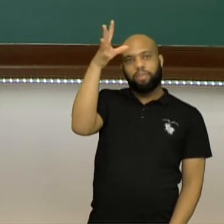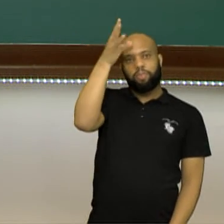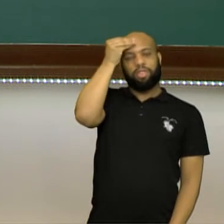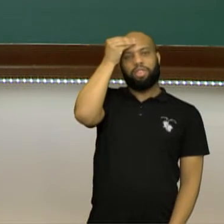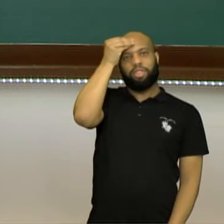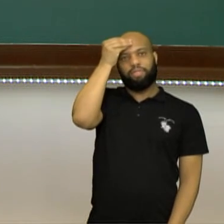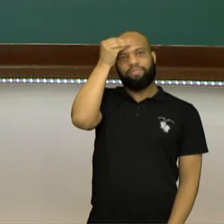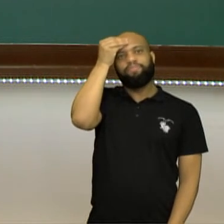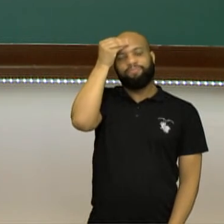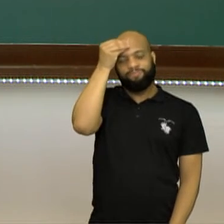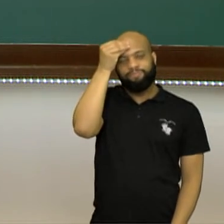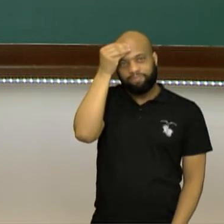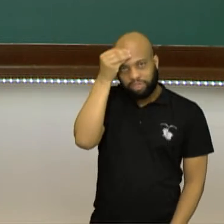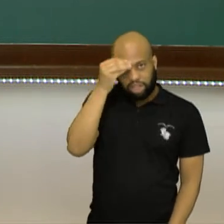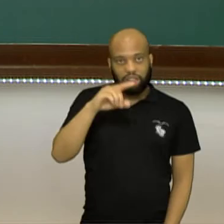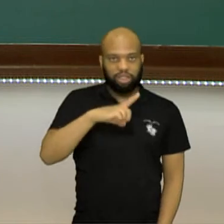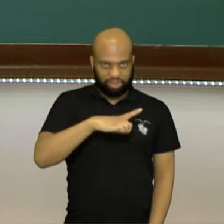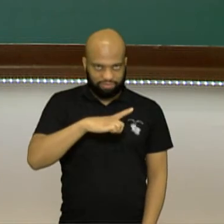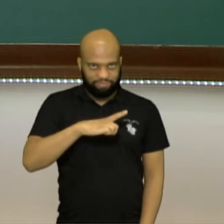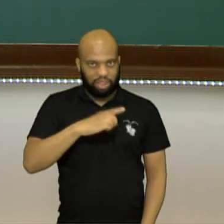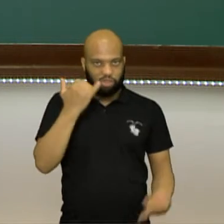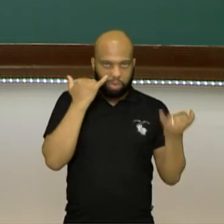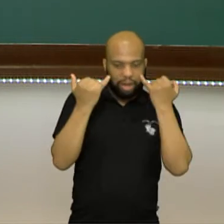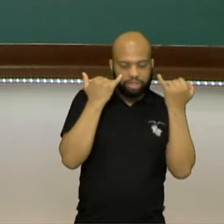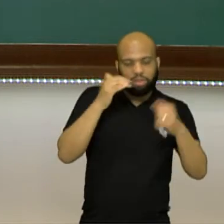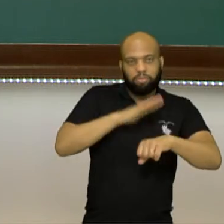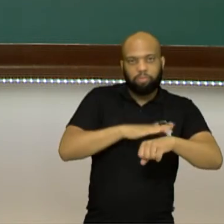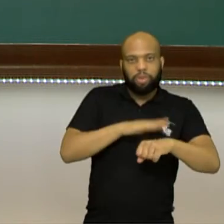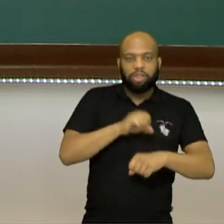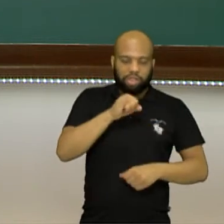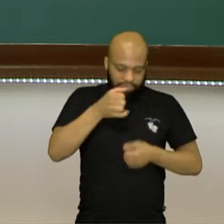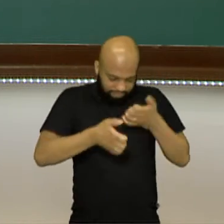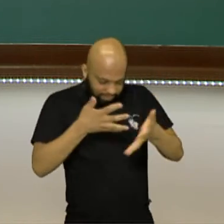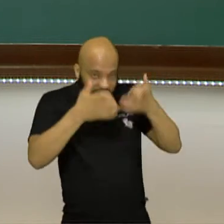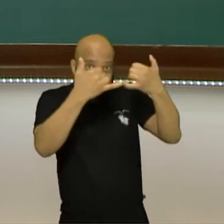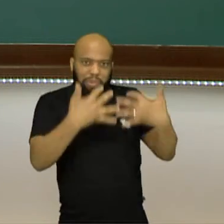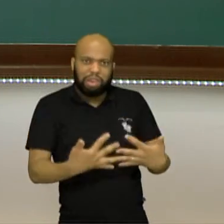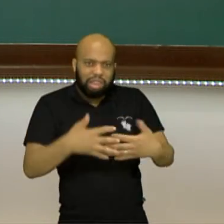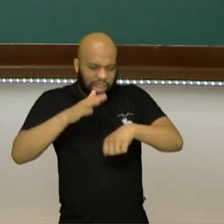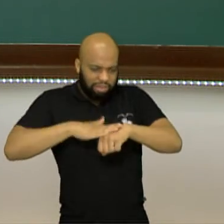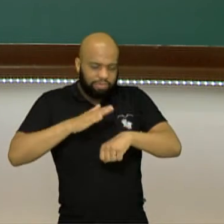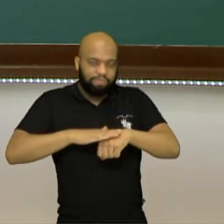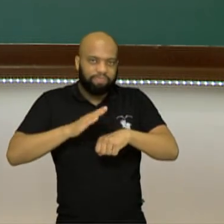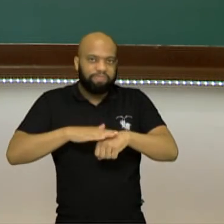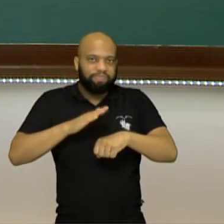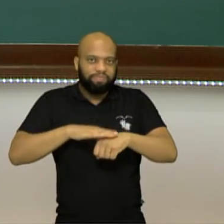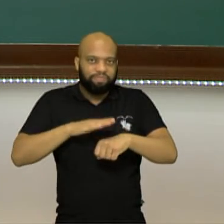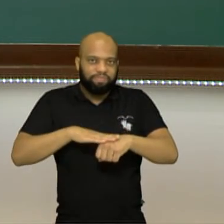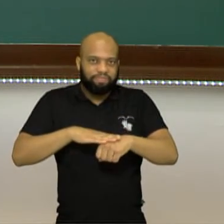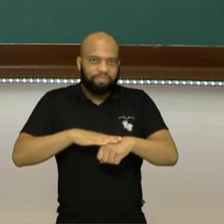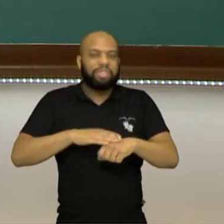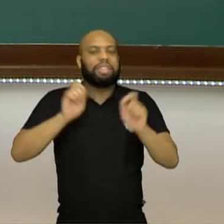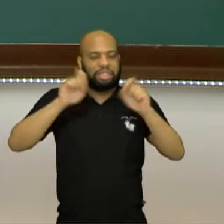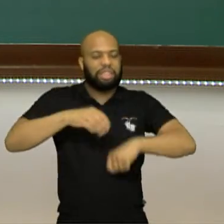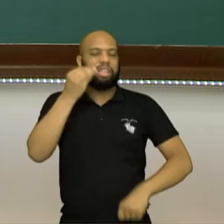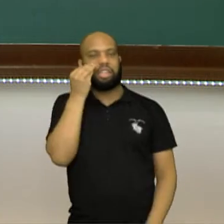essas informações, ter com você essas informações quando você fala. Explique para você mesmo. Essa você pode